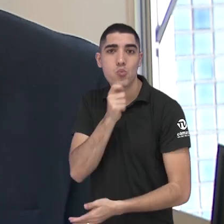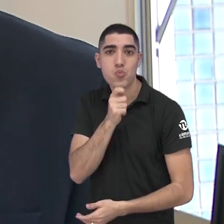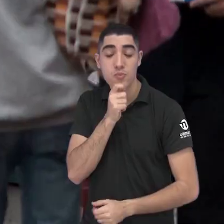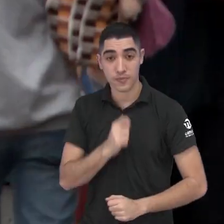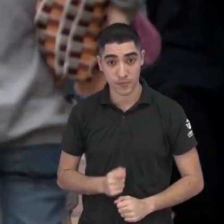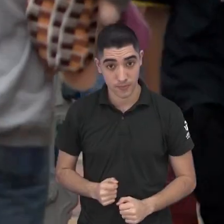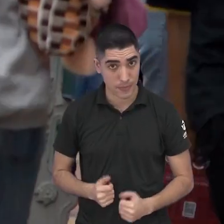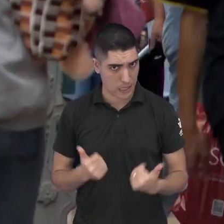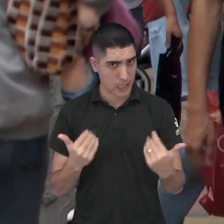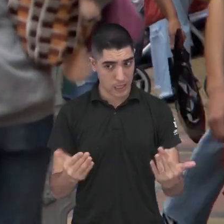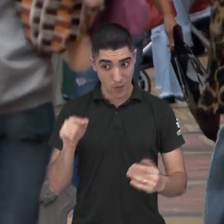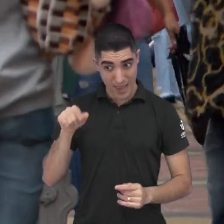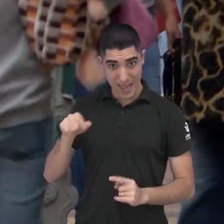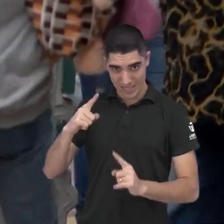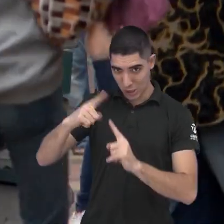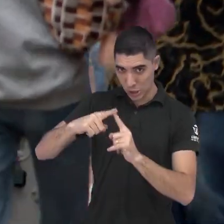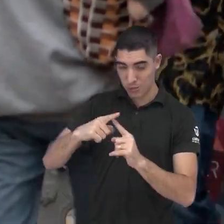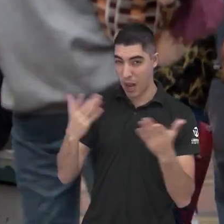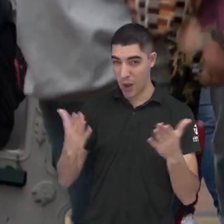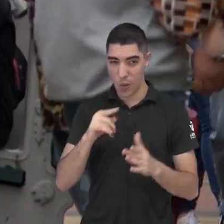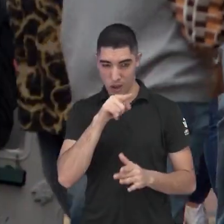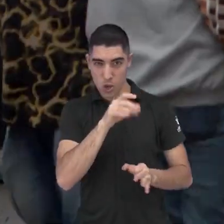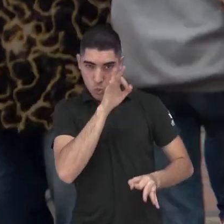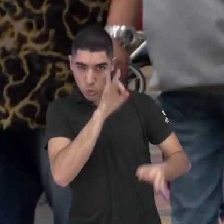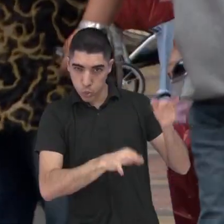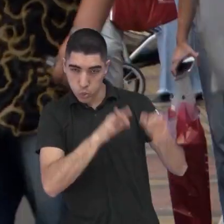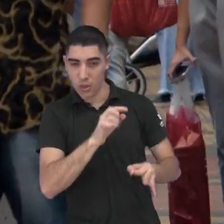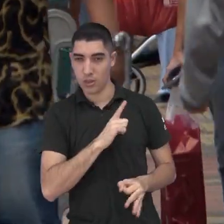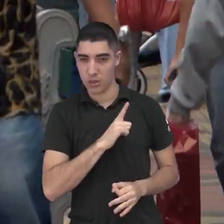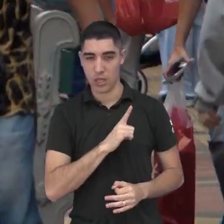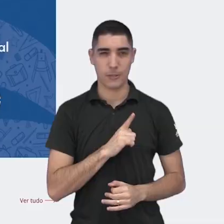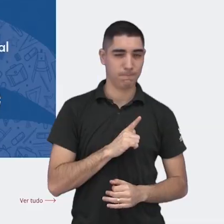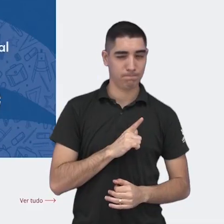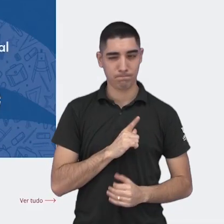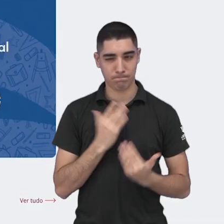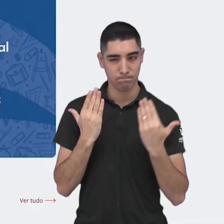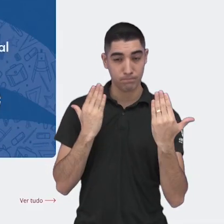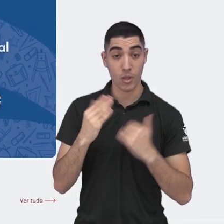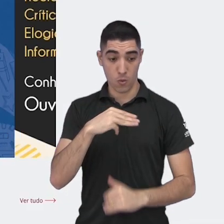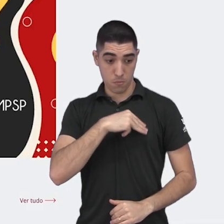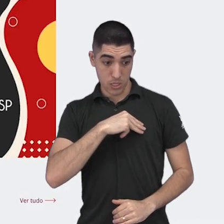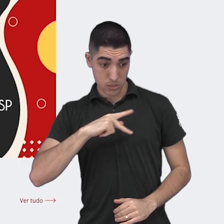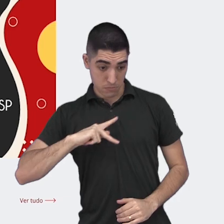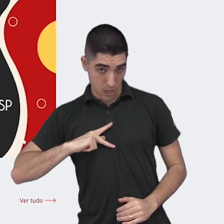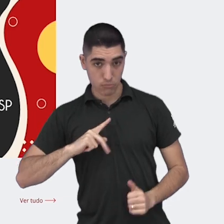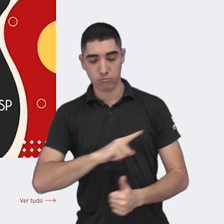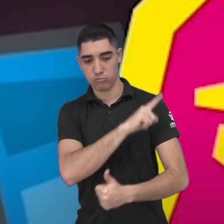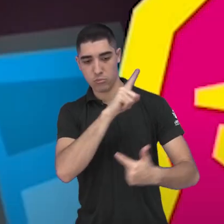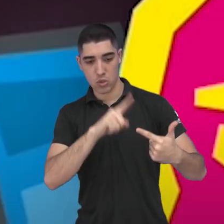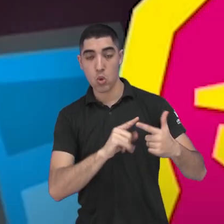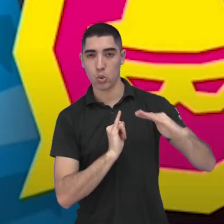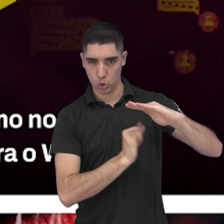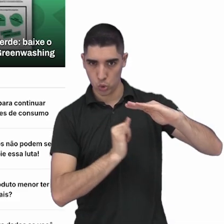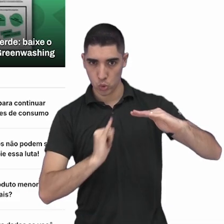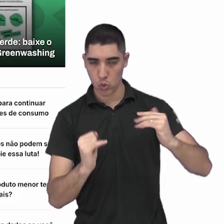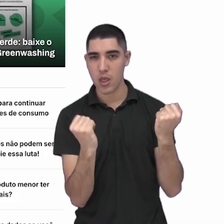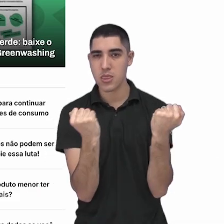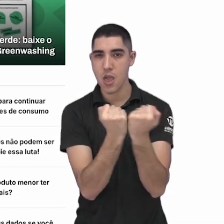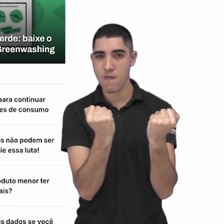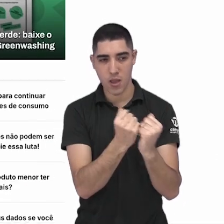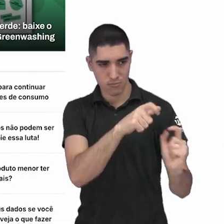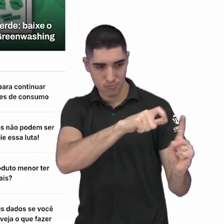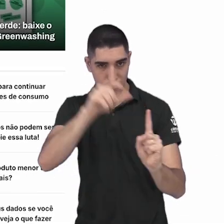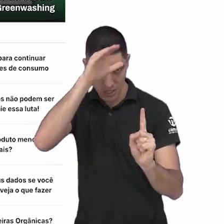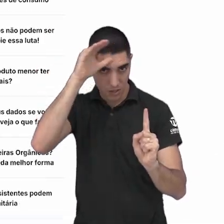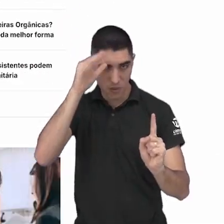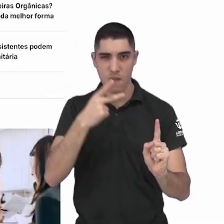paga o empréstimo. Essa nova modalidade divide opiniões na justiça. Recentemente, o Ministério Público e o Instituto de Defesa